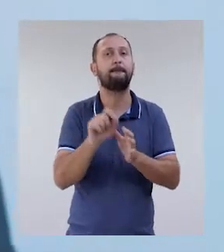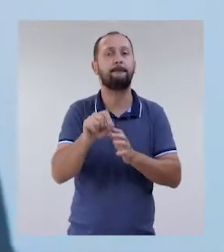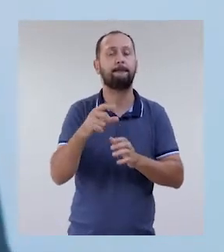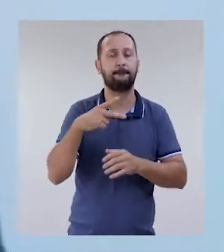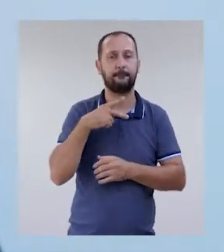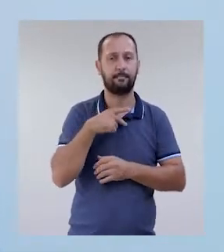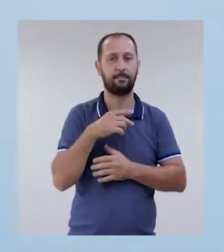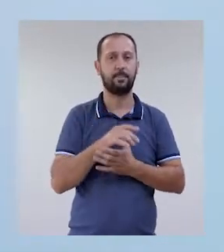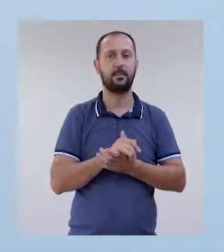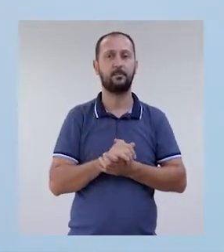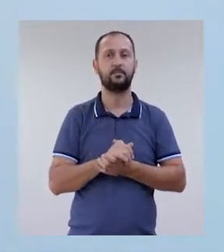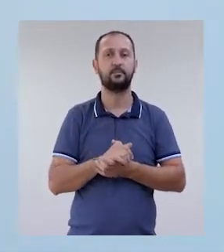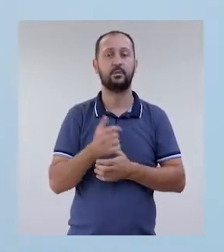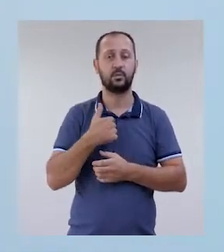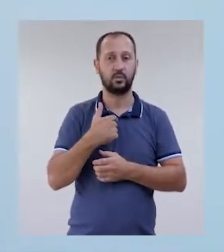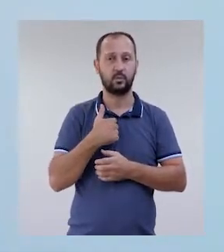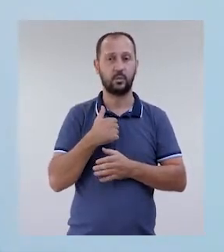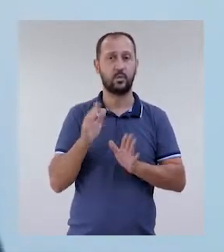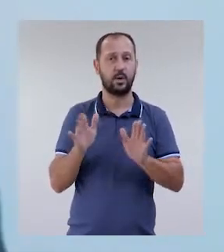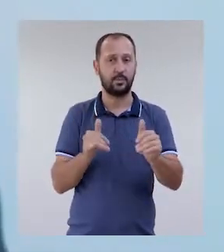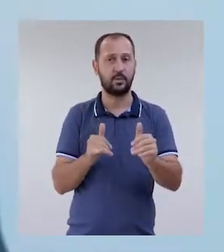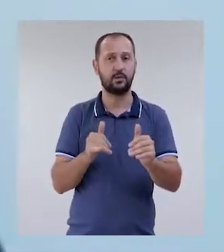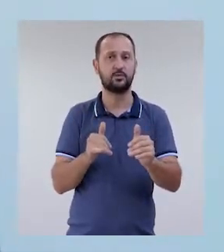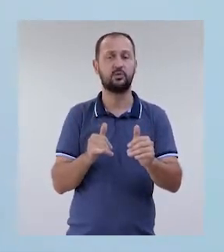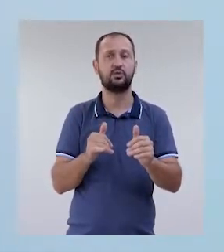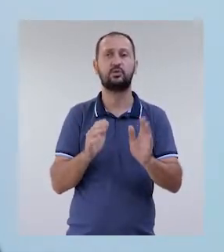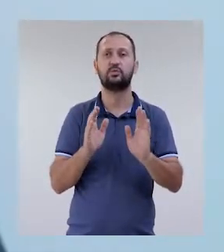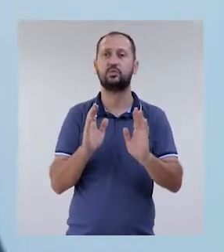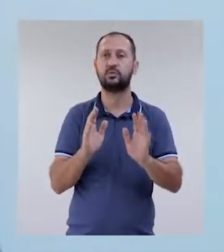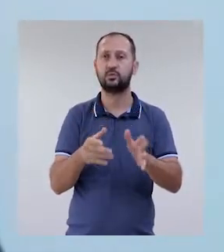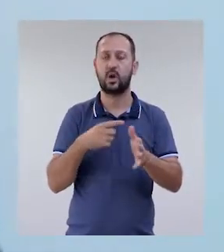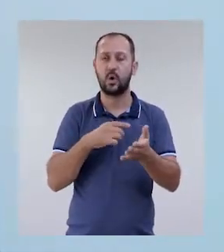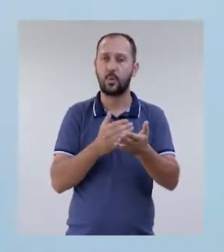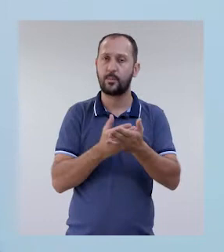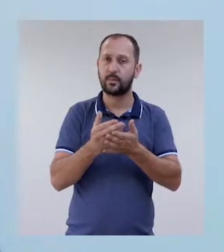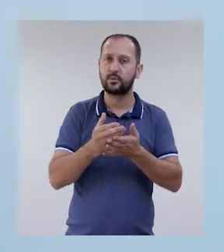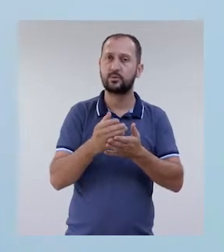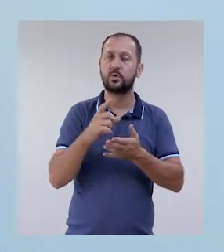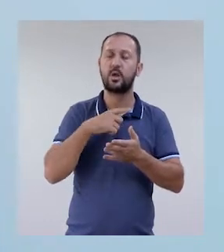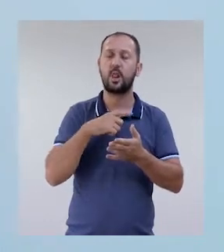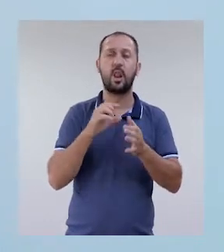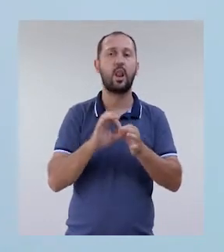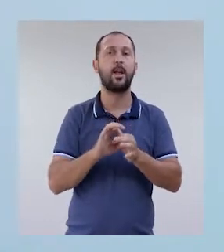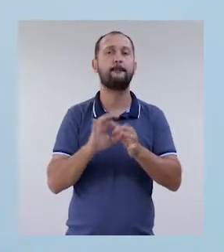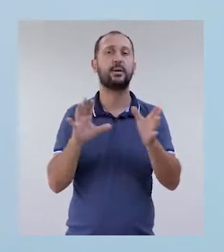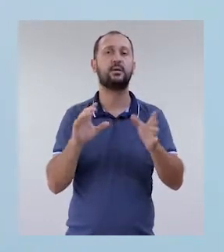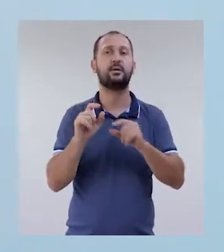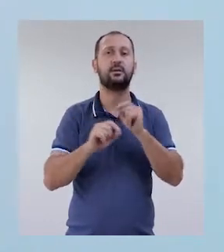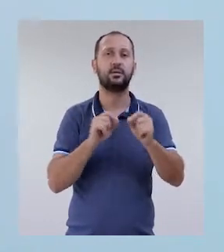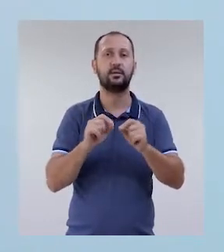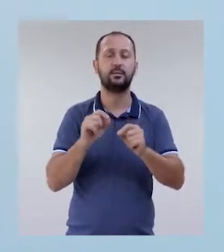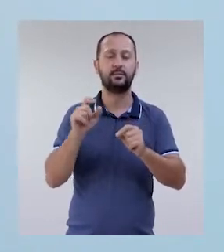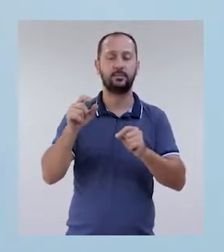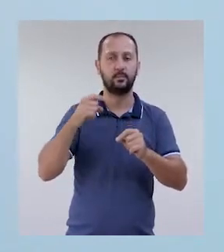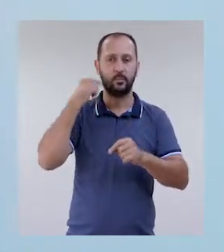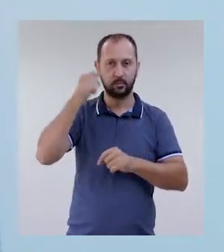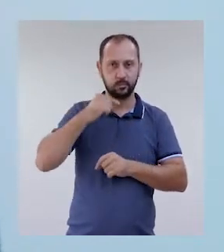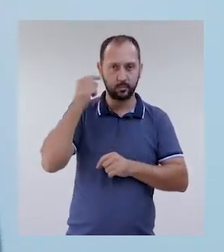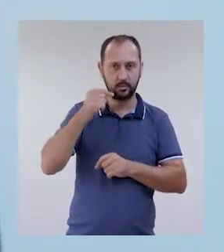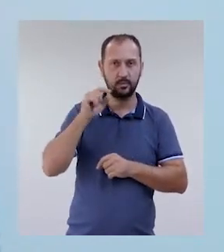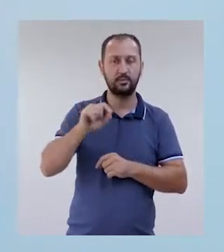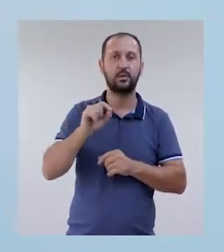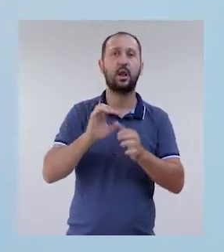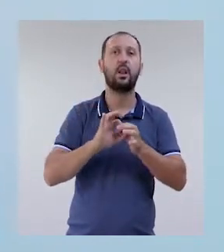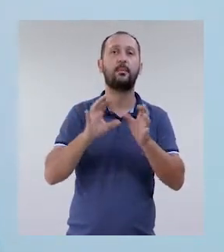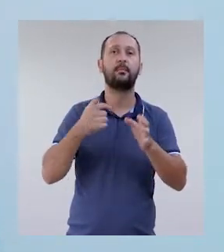questão particular, pessoal. No meu gabinete, desde o início, eu disponibilizo para os advogados, para